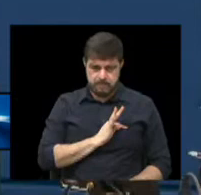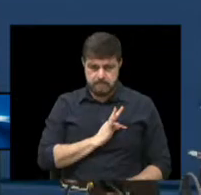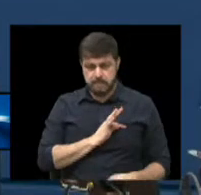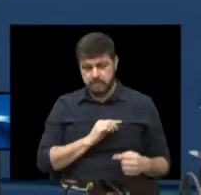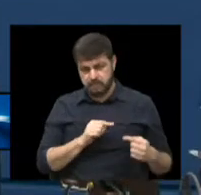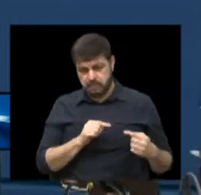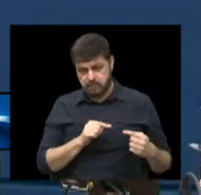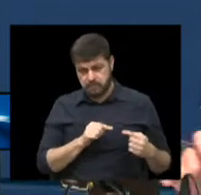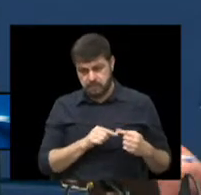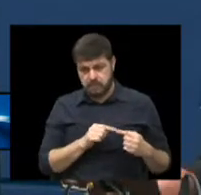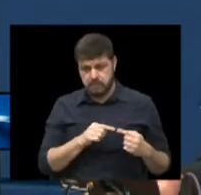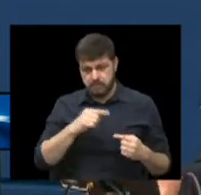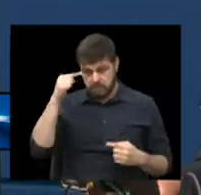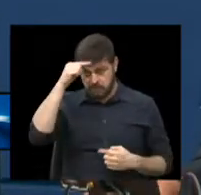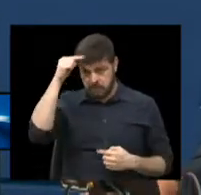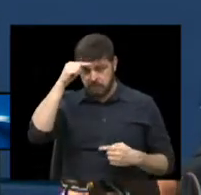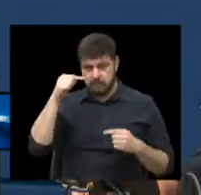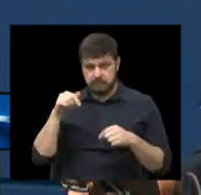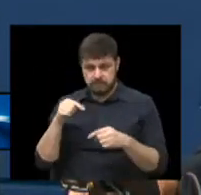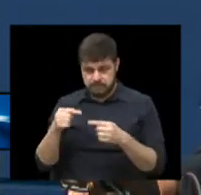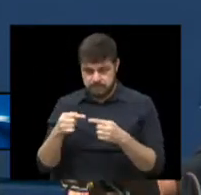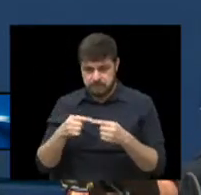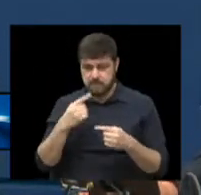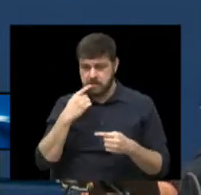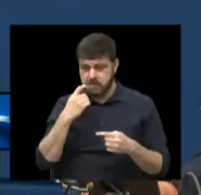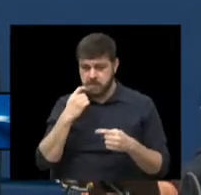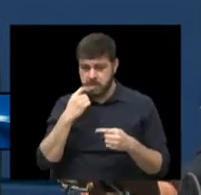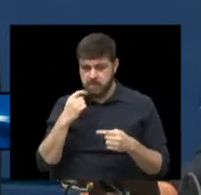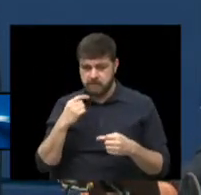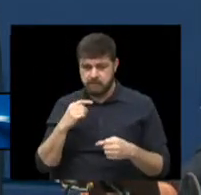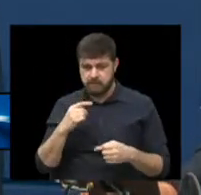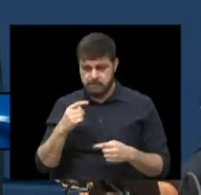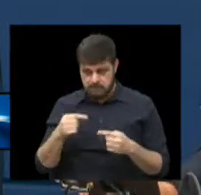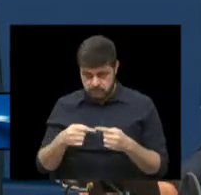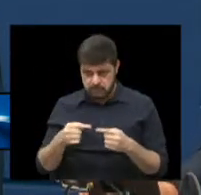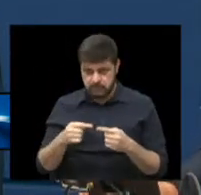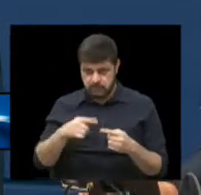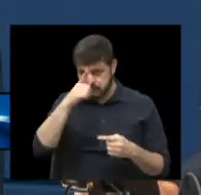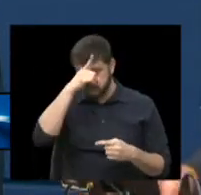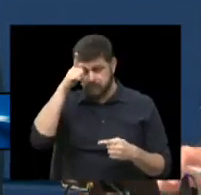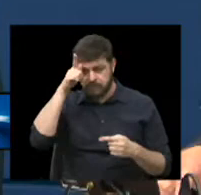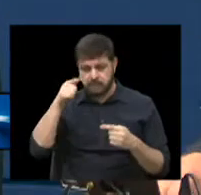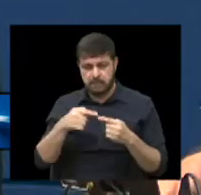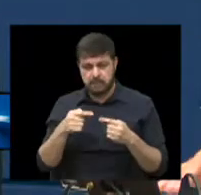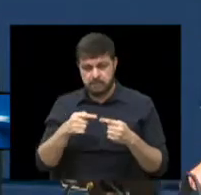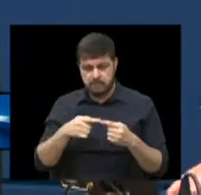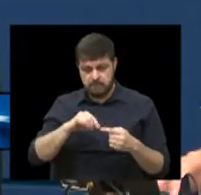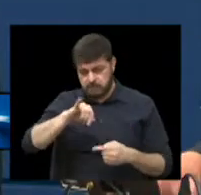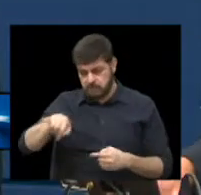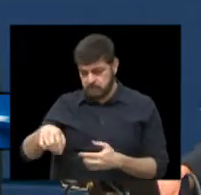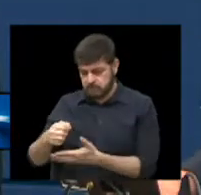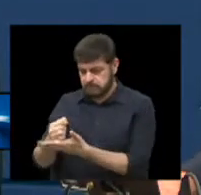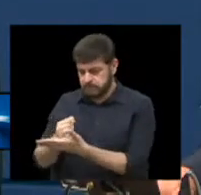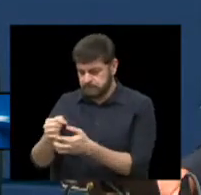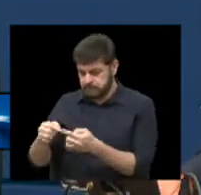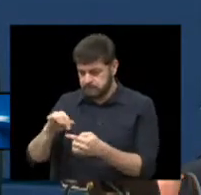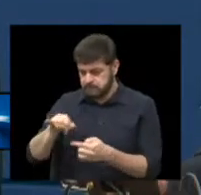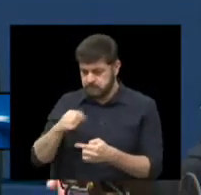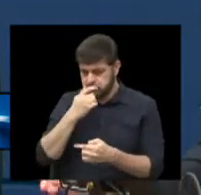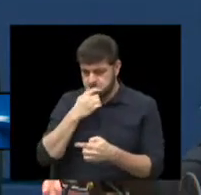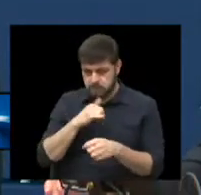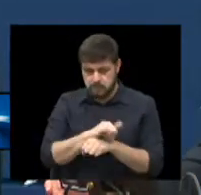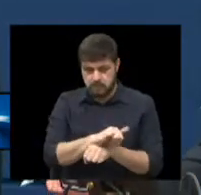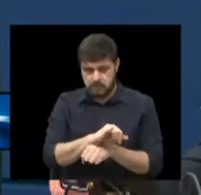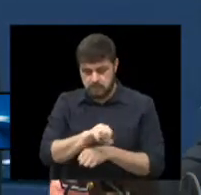Fernando Mendes, sim, Felipe Marquesi, sim, Gilberto Vermelho, sim, Gustavo Peta, sim, Jorge da Farmácia, sim, Schneider